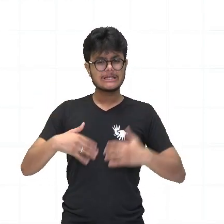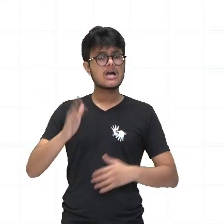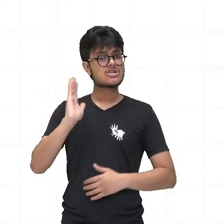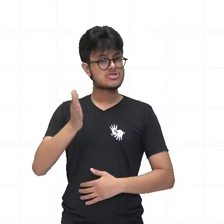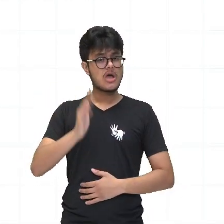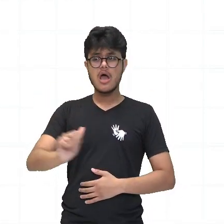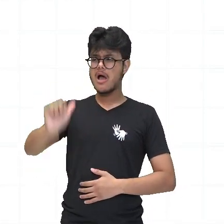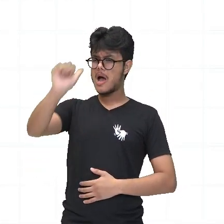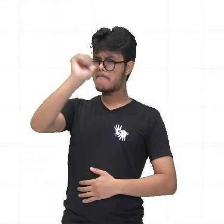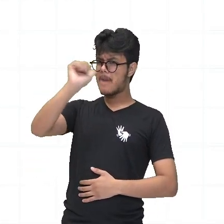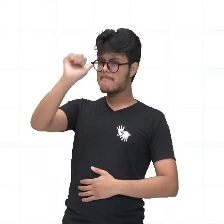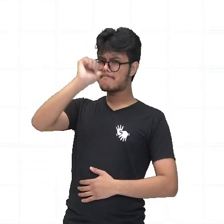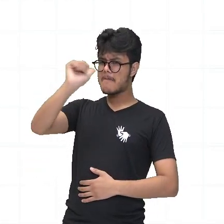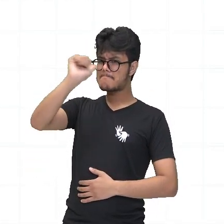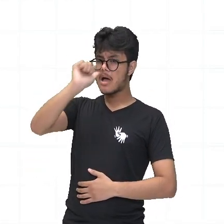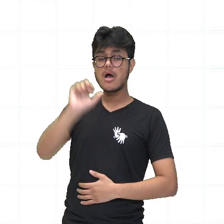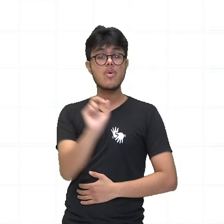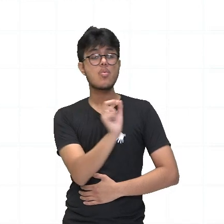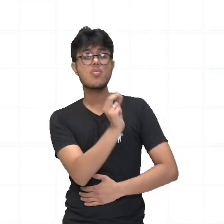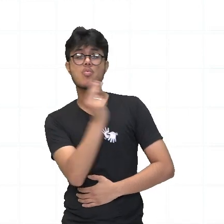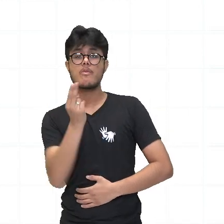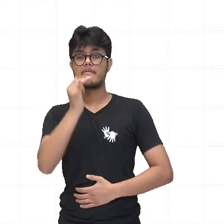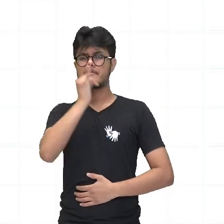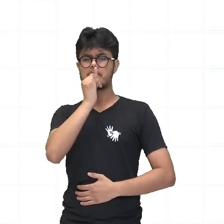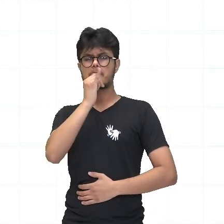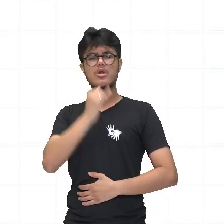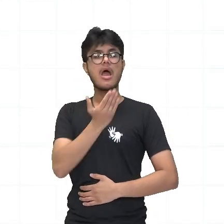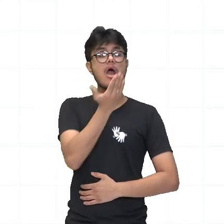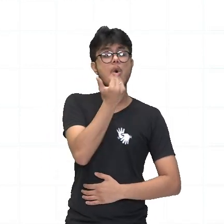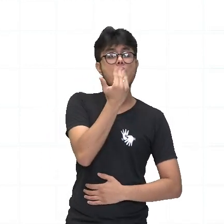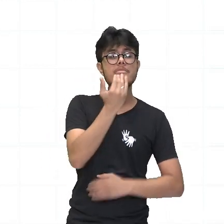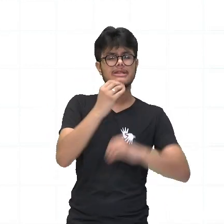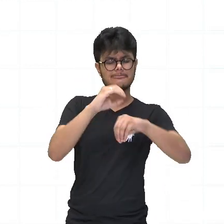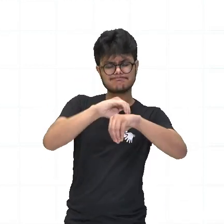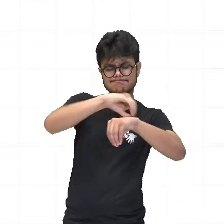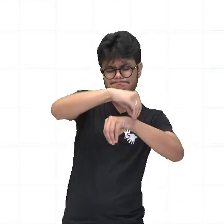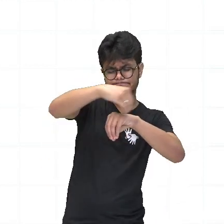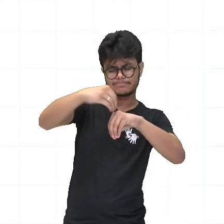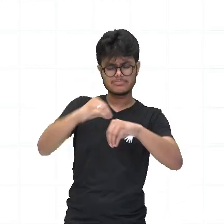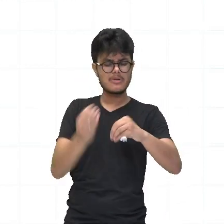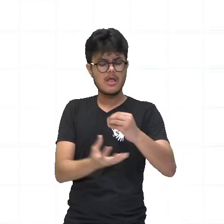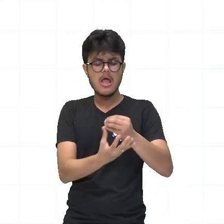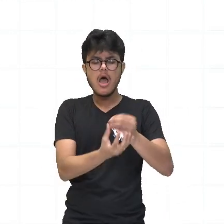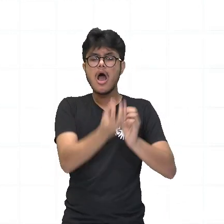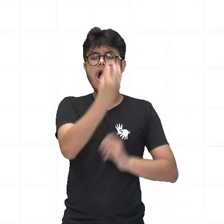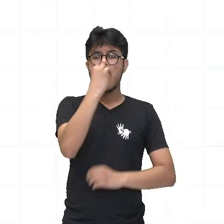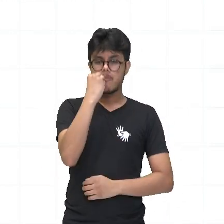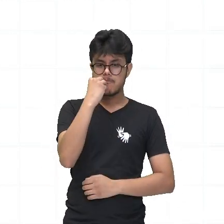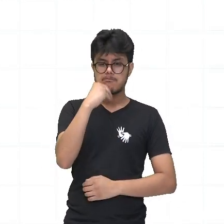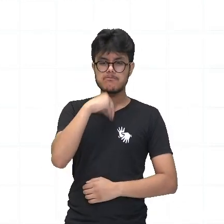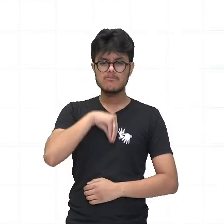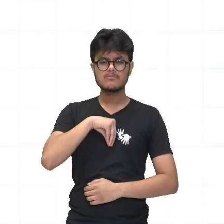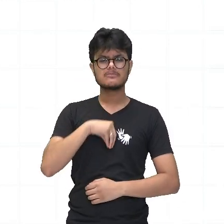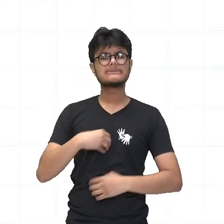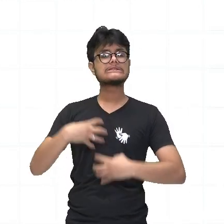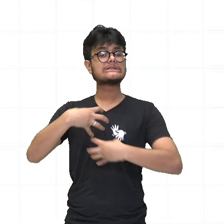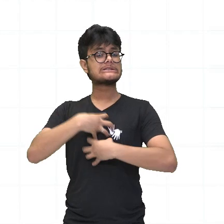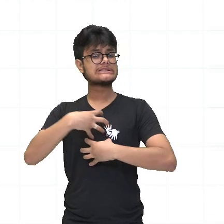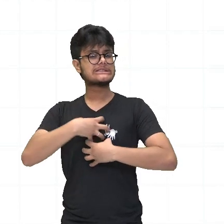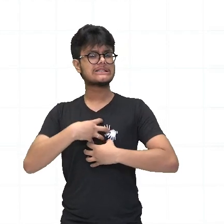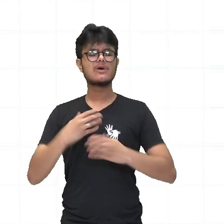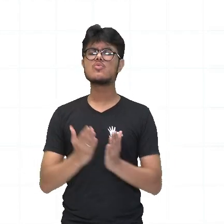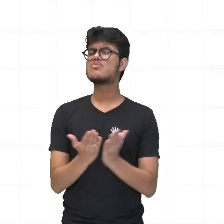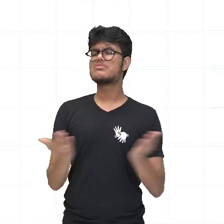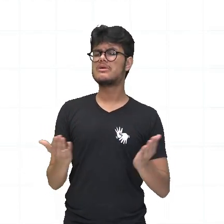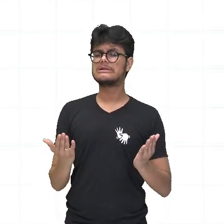de água ou de alimentos contaminados. Que sinais e sintomas são esses? Sinais são aqueles que aparecem